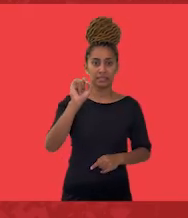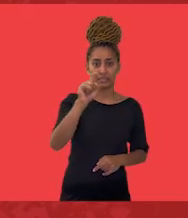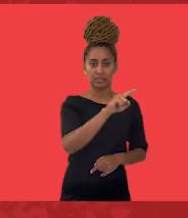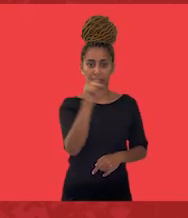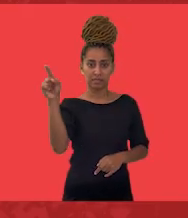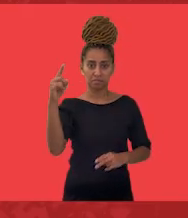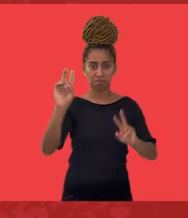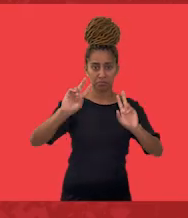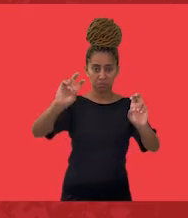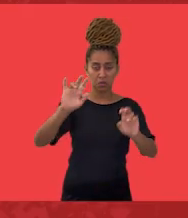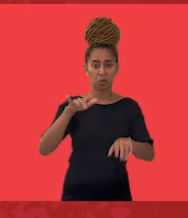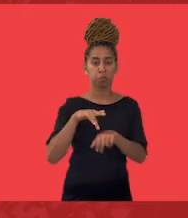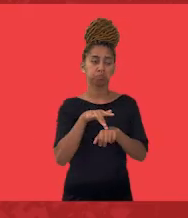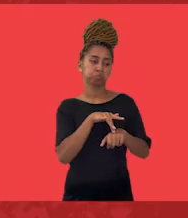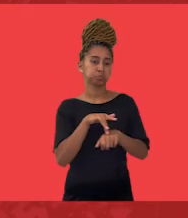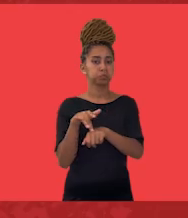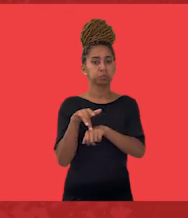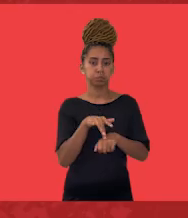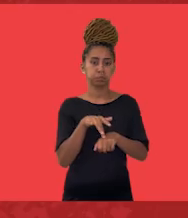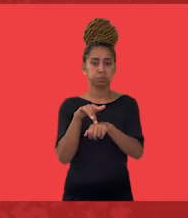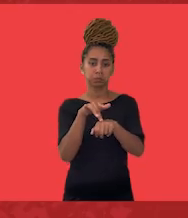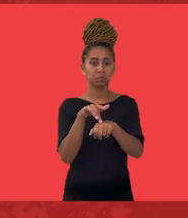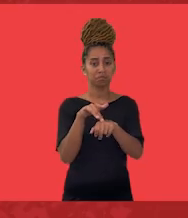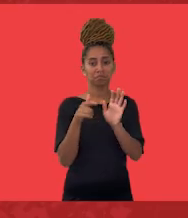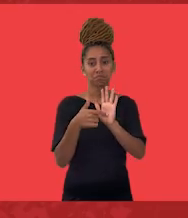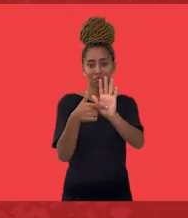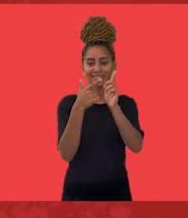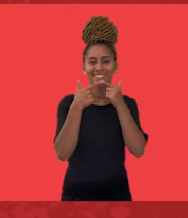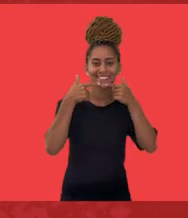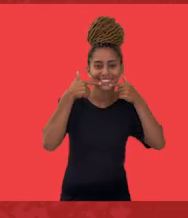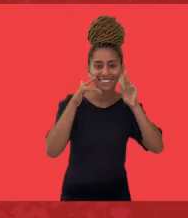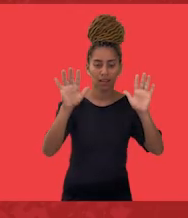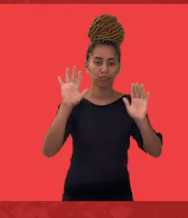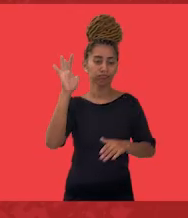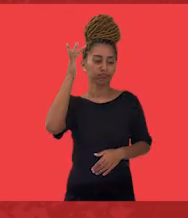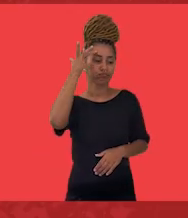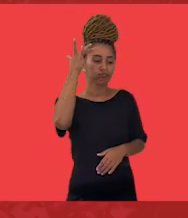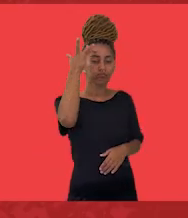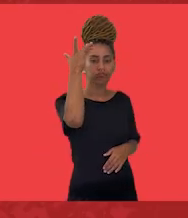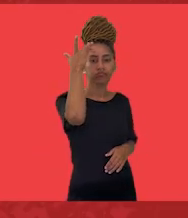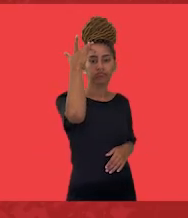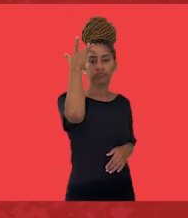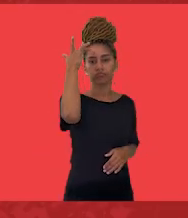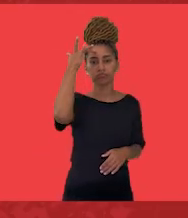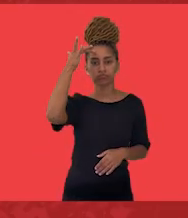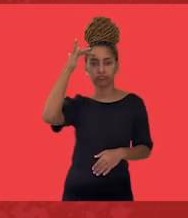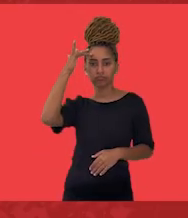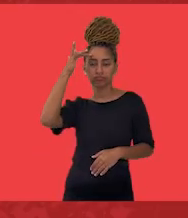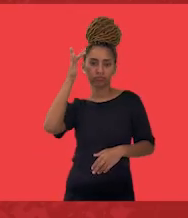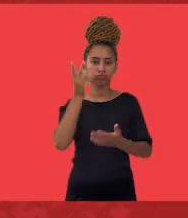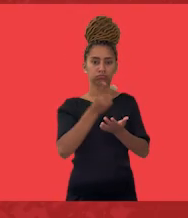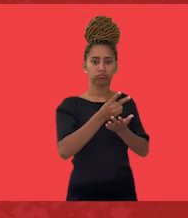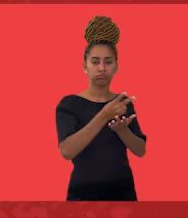século, como a protagonista, que por ora só fita através da janela